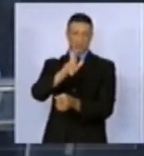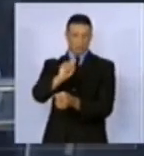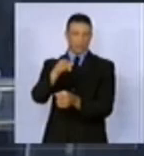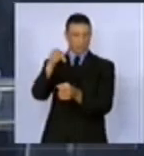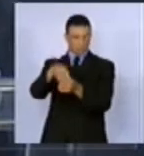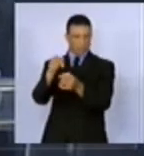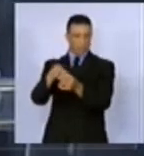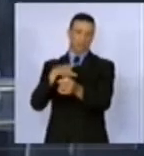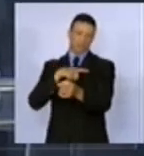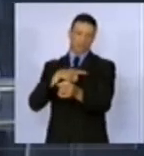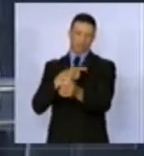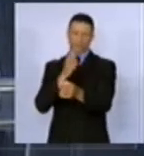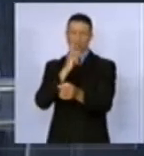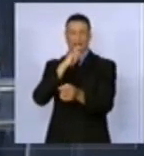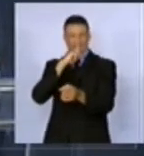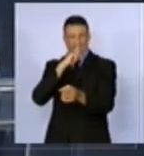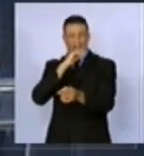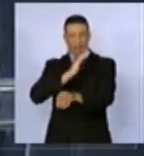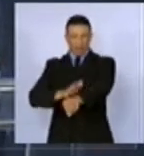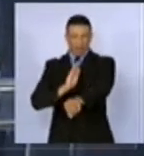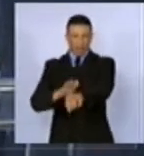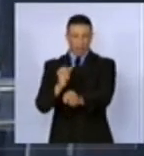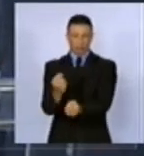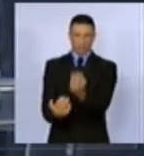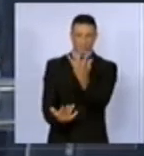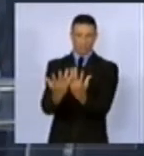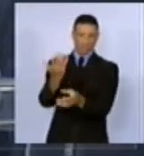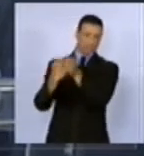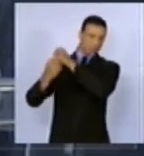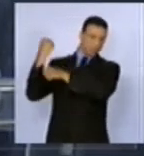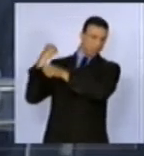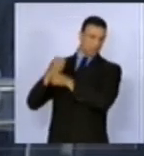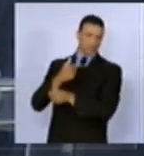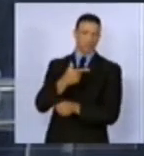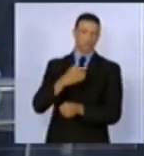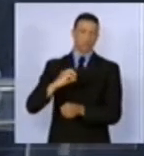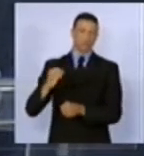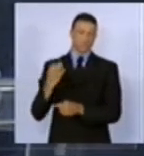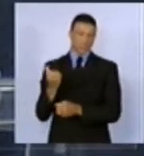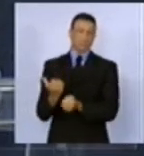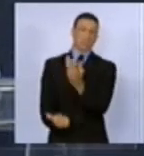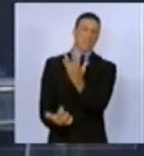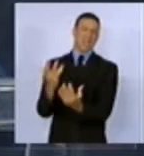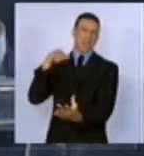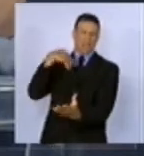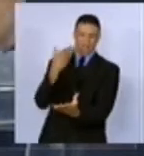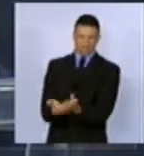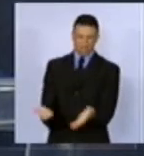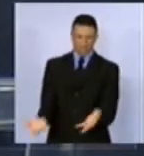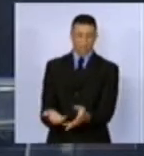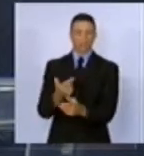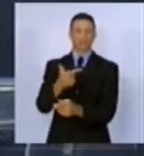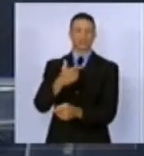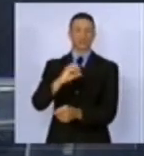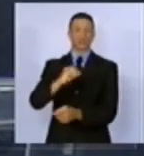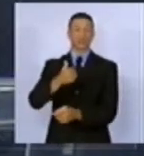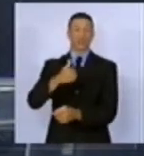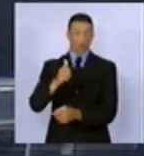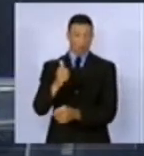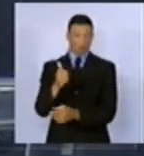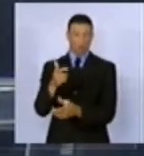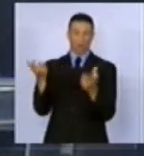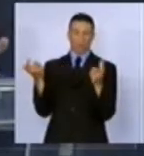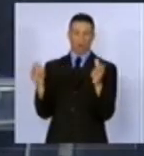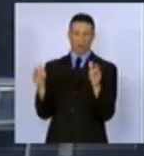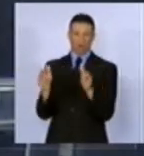tem pouca área de cana bastante cana vinha sendo queimada em 2006 e agora em 2011 a praticamente oitenta por